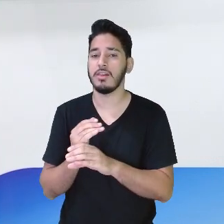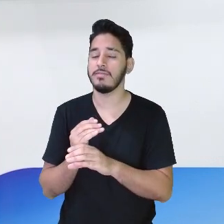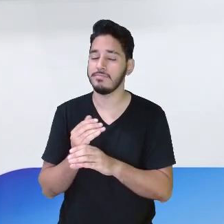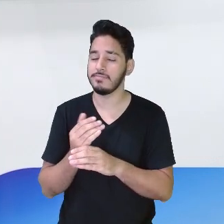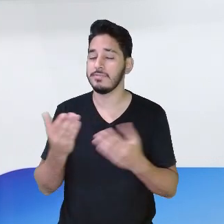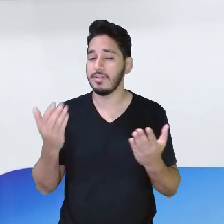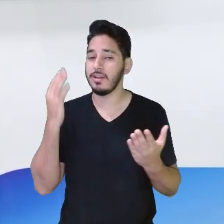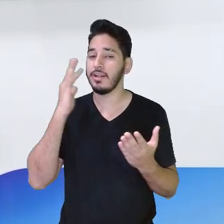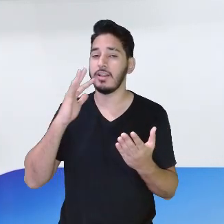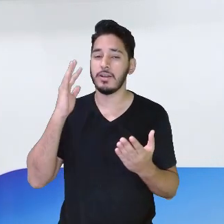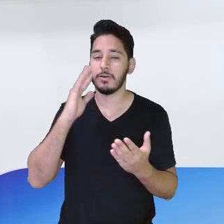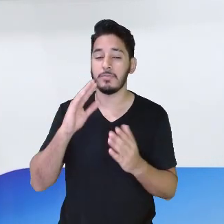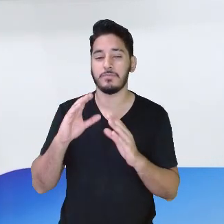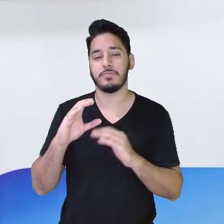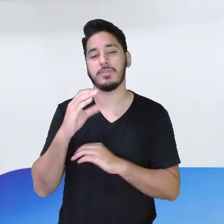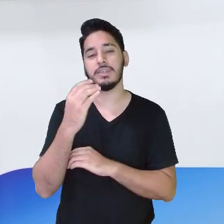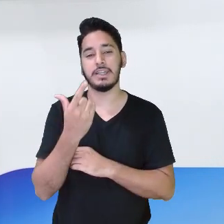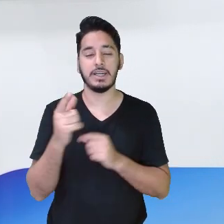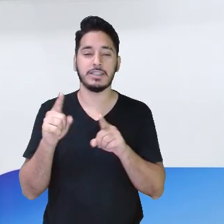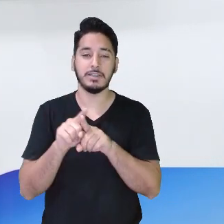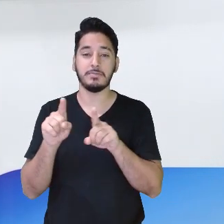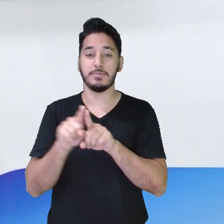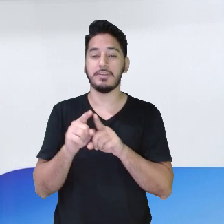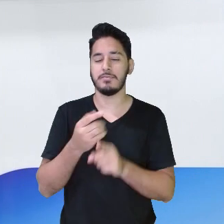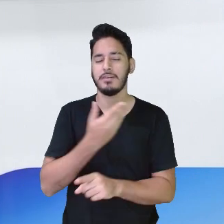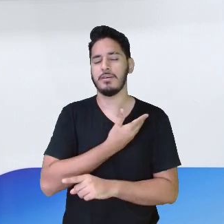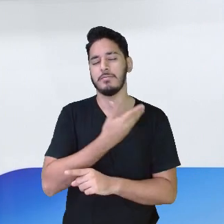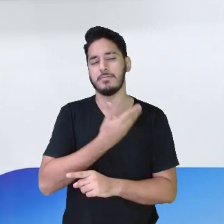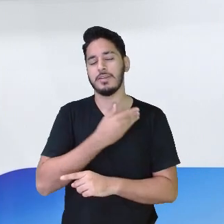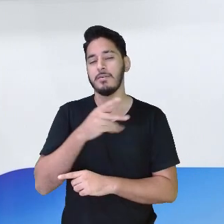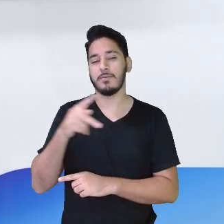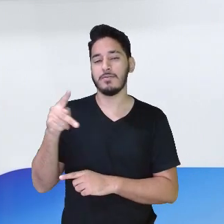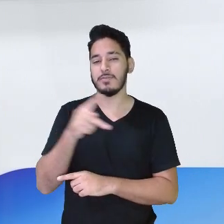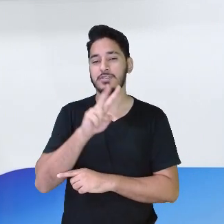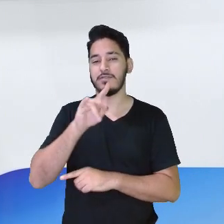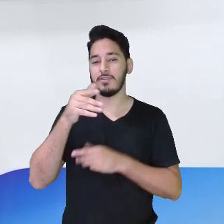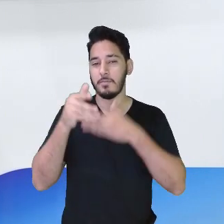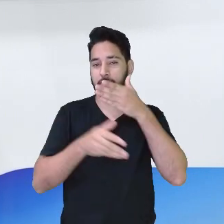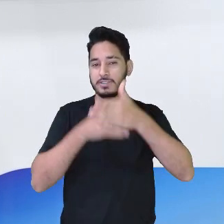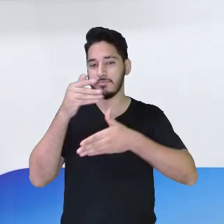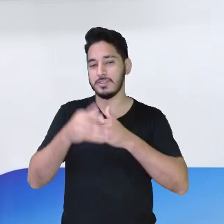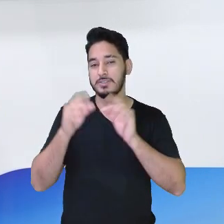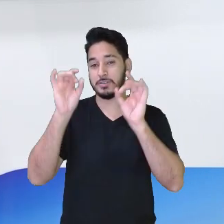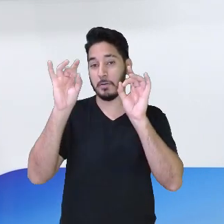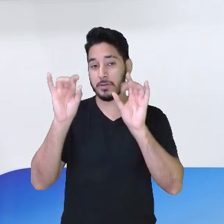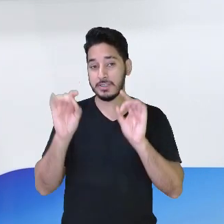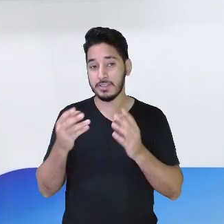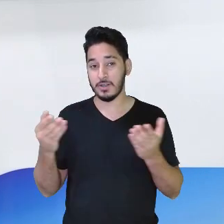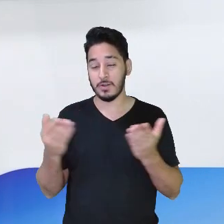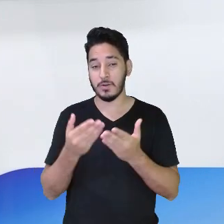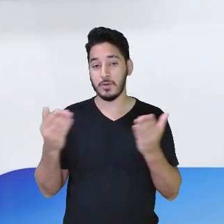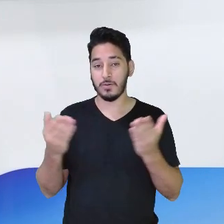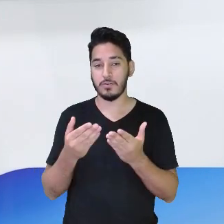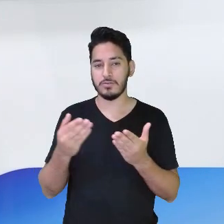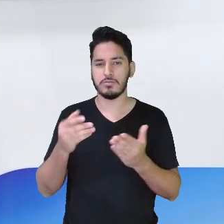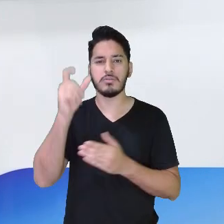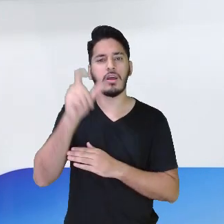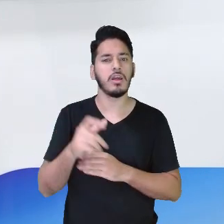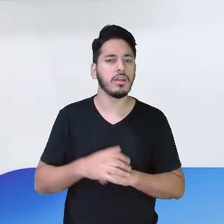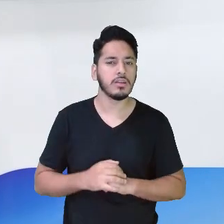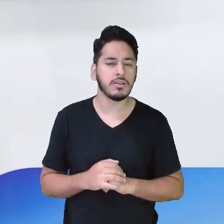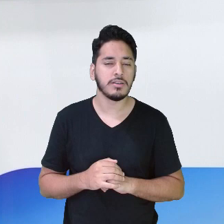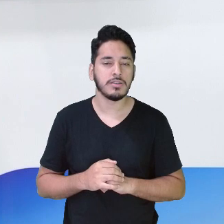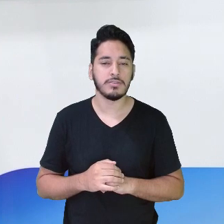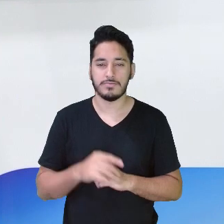sido. E claro, ela está aqui conosco e ela vai ter uma participação hoje muito especial na nossa aula. De quem eu estou